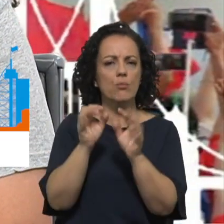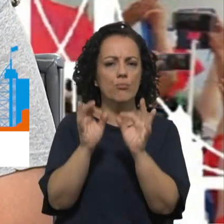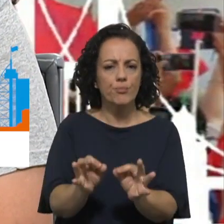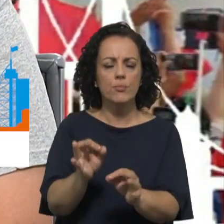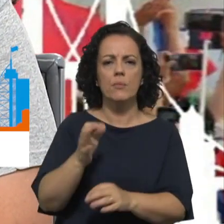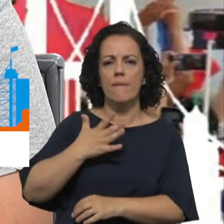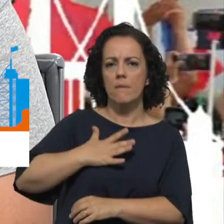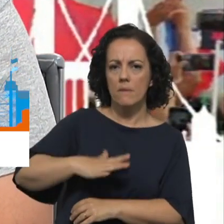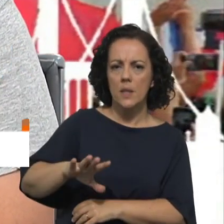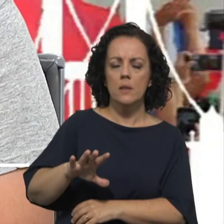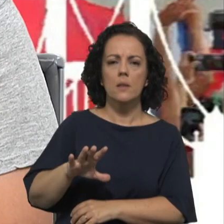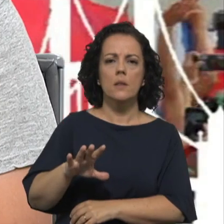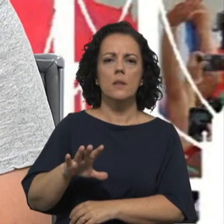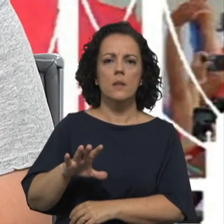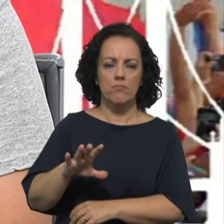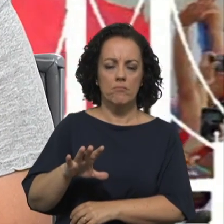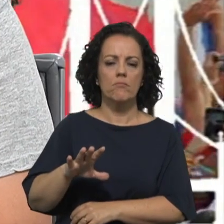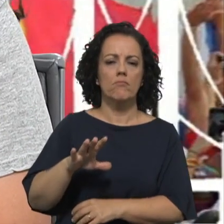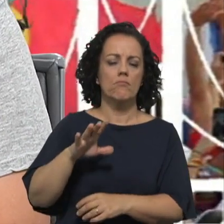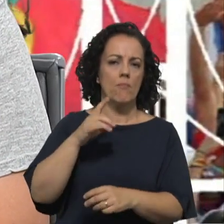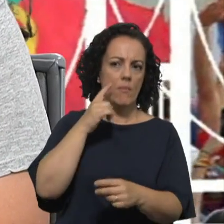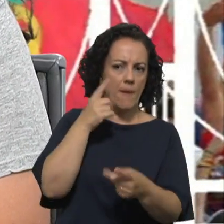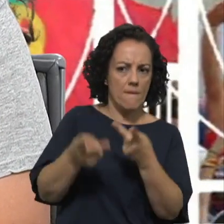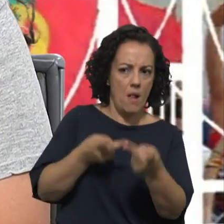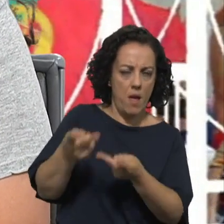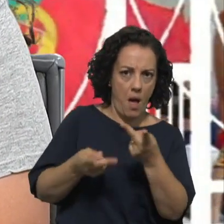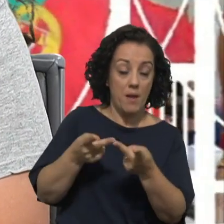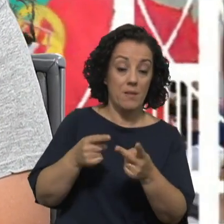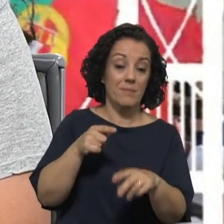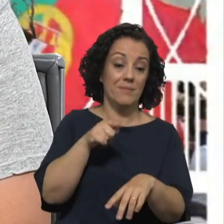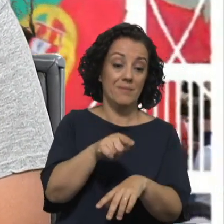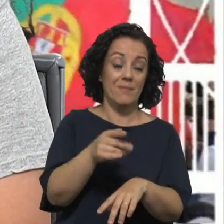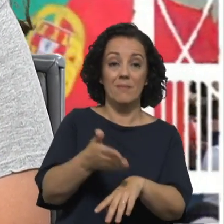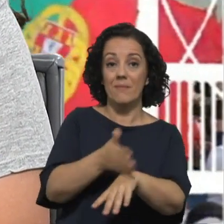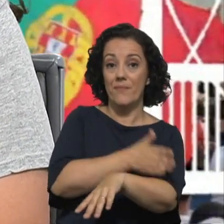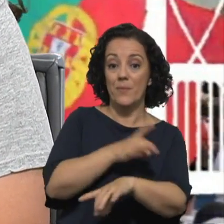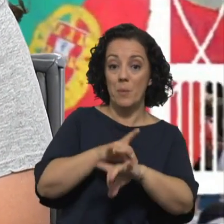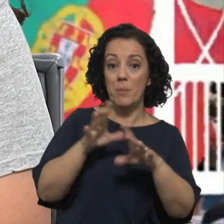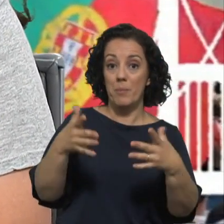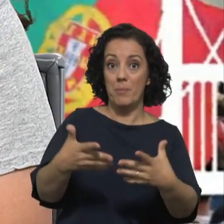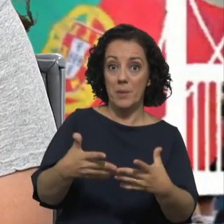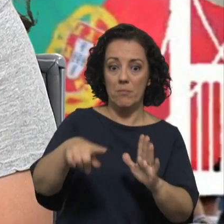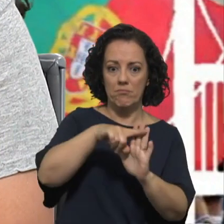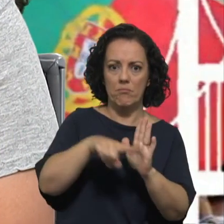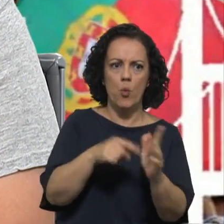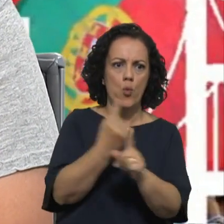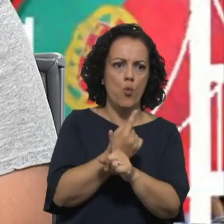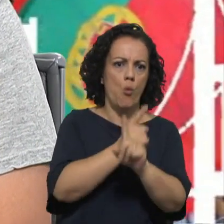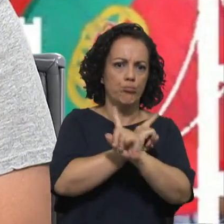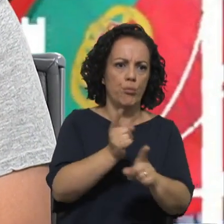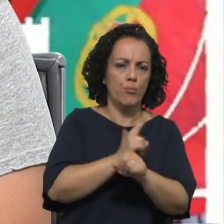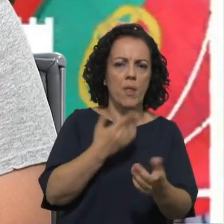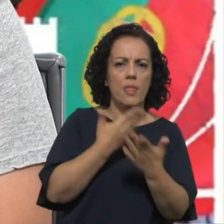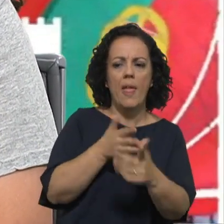avaliar o impacto das medidas restritivas da pandemia Covid-19 nos direitos humanos. O tic-tac,